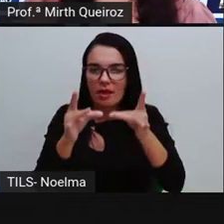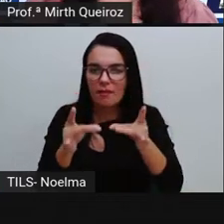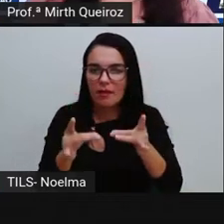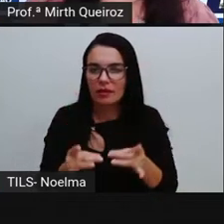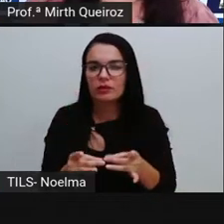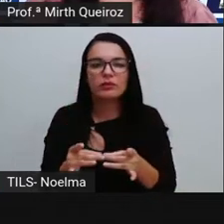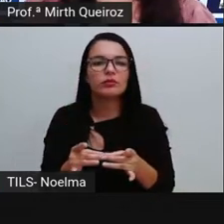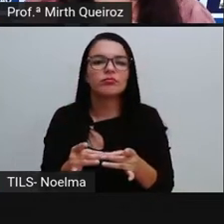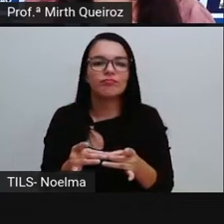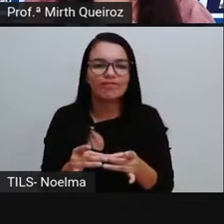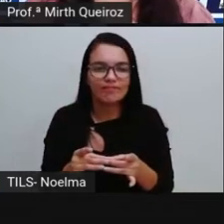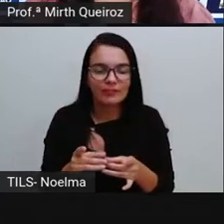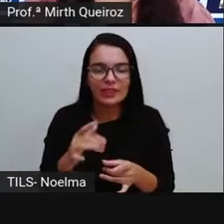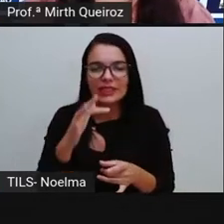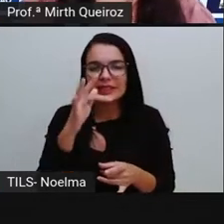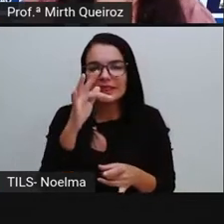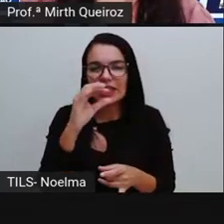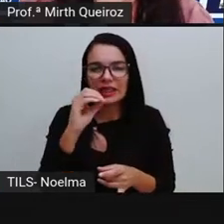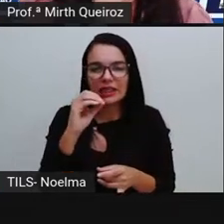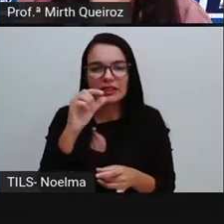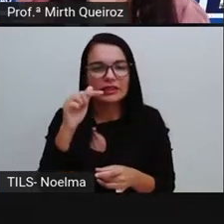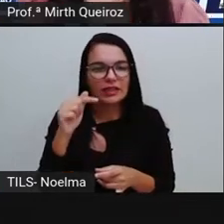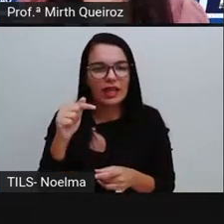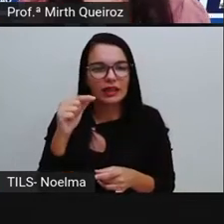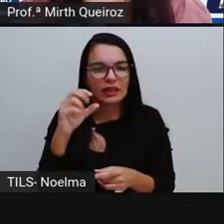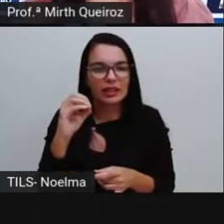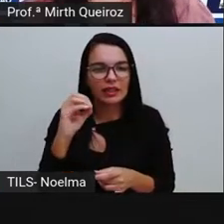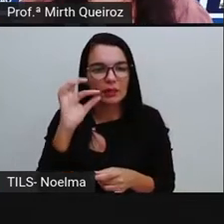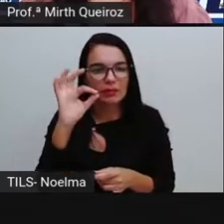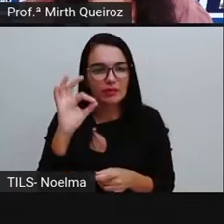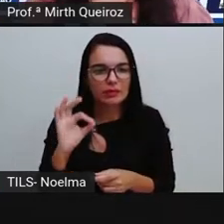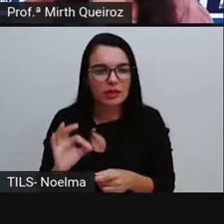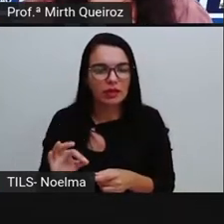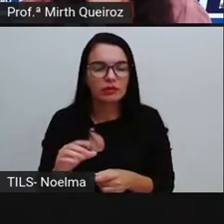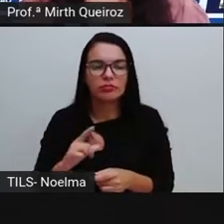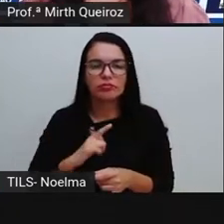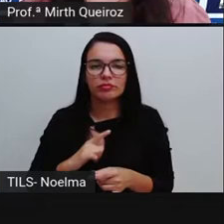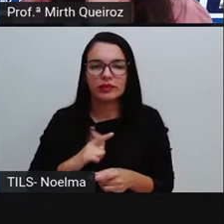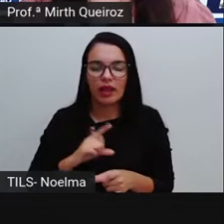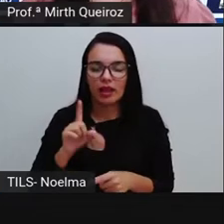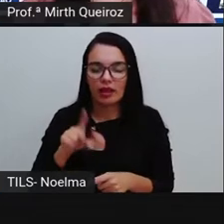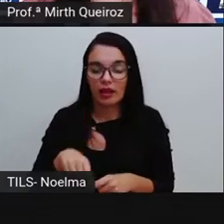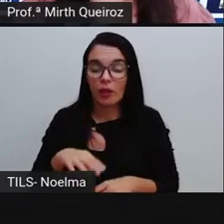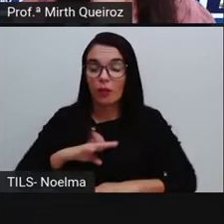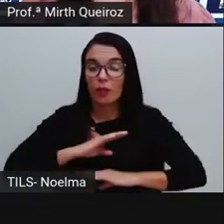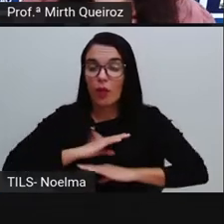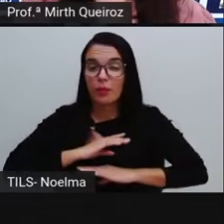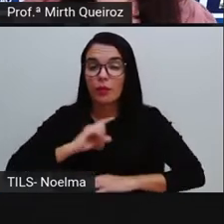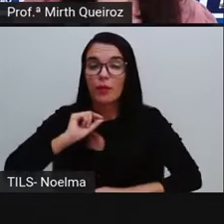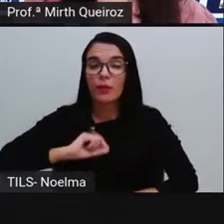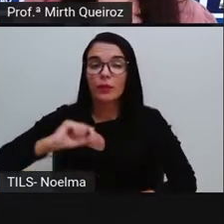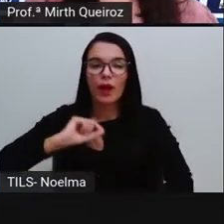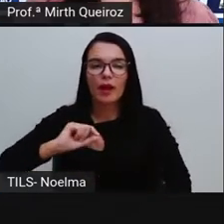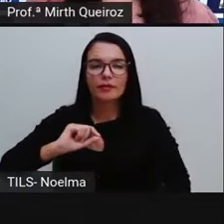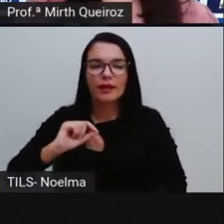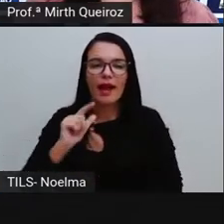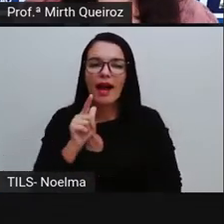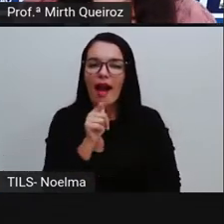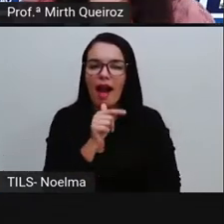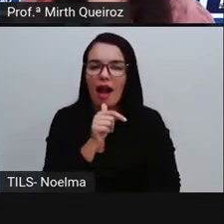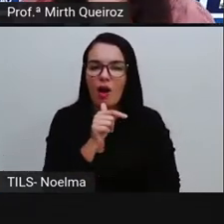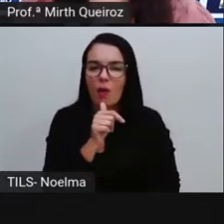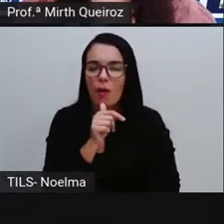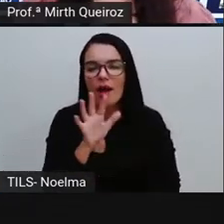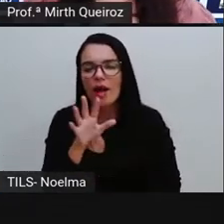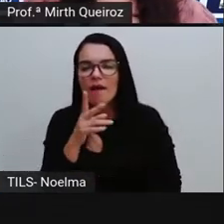né? 70% do nosso corpo vai ser composto de água. Por que que a gente fala cerca disso? Porque varia de corpo, né? De um corpo